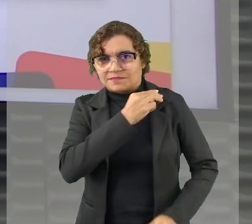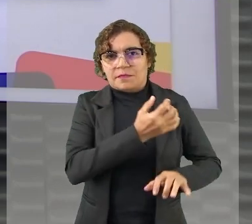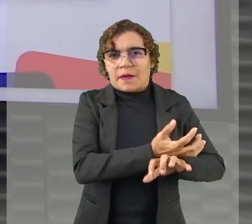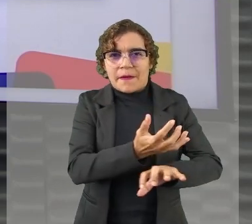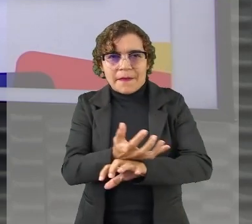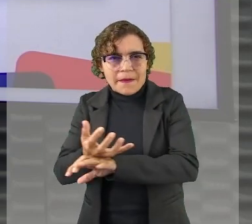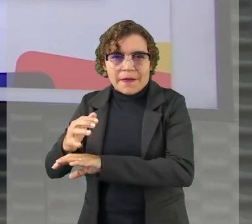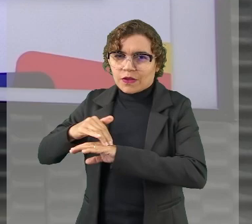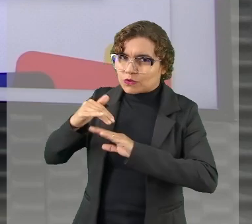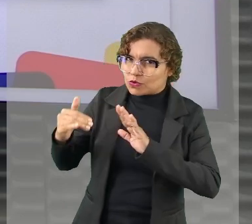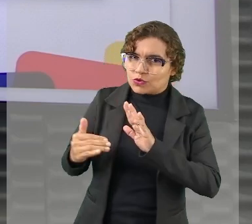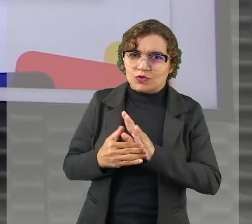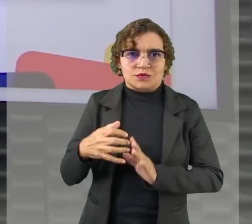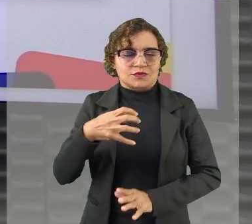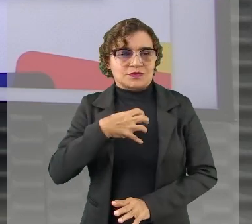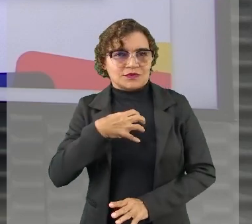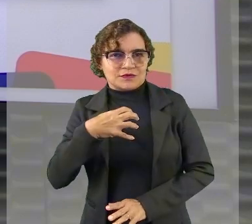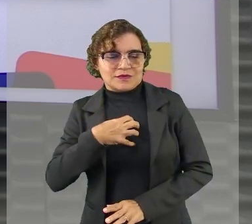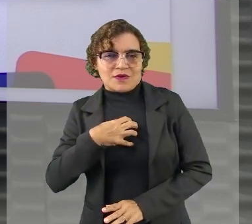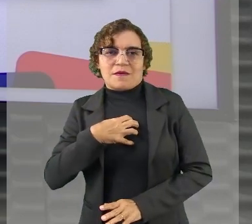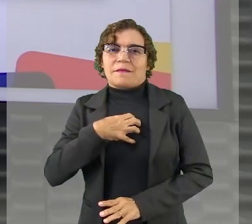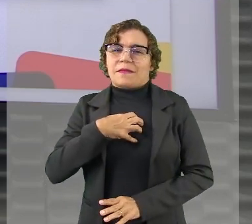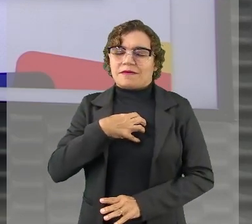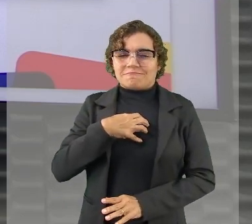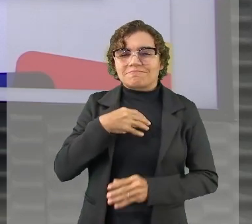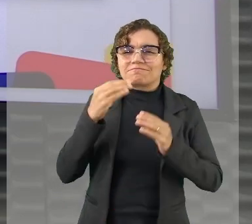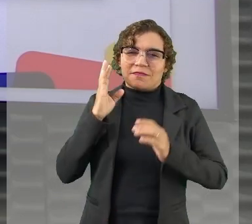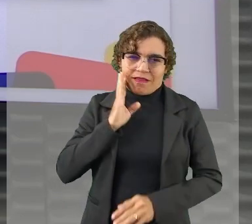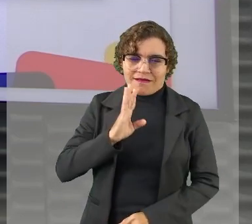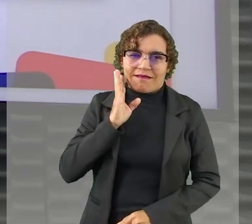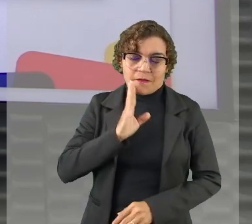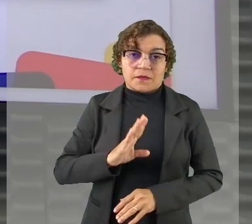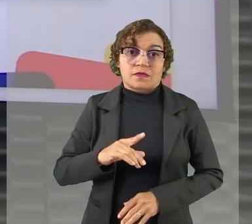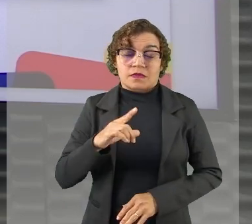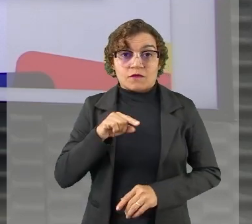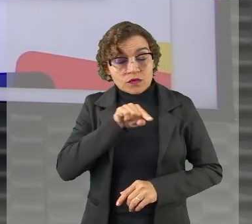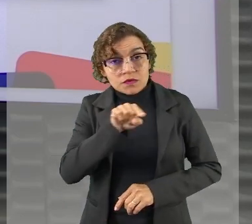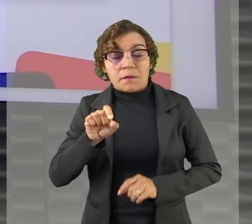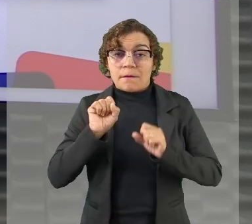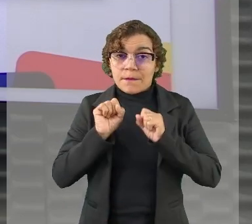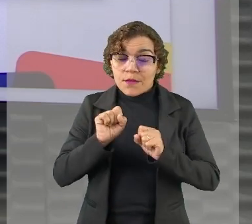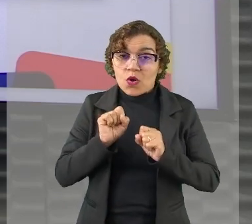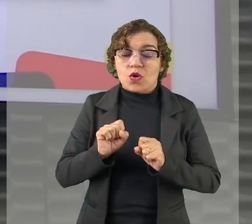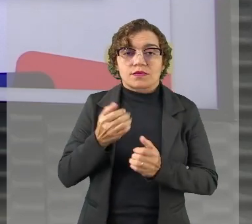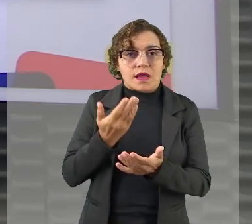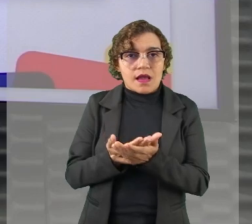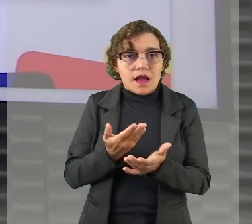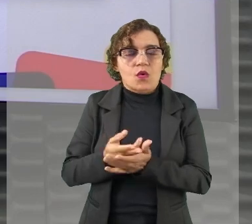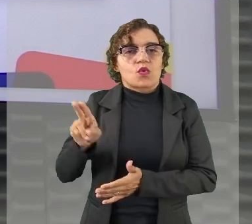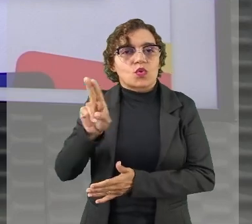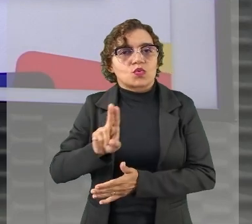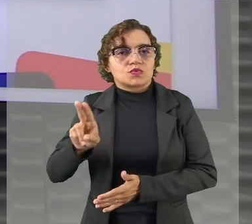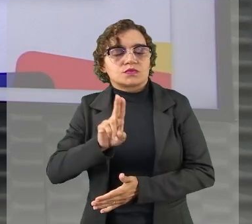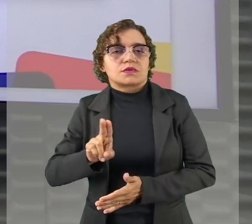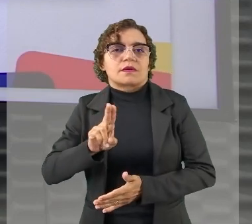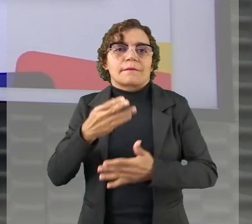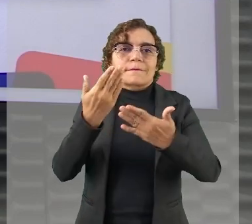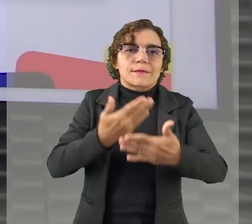disciplinas, de maneira bastante flexível. Vocês podem usar essas aulas para resolverem questões das provas de